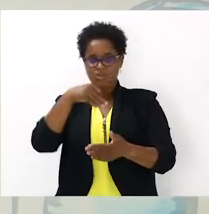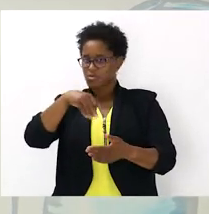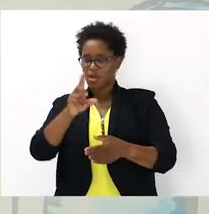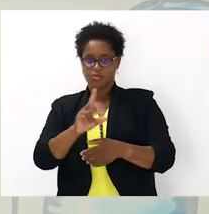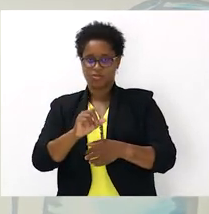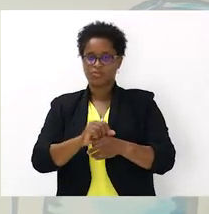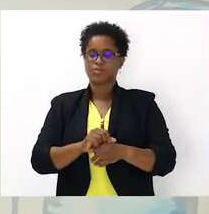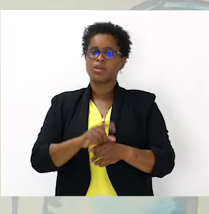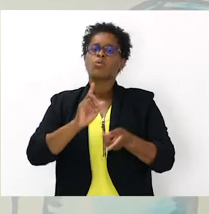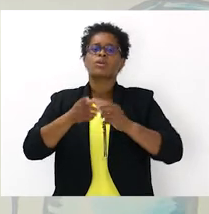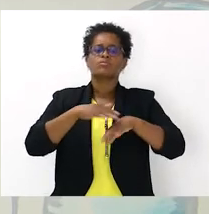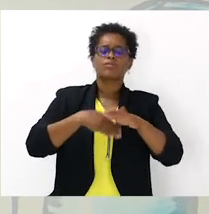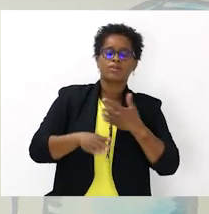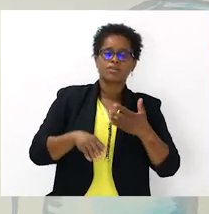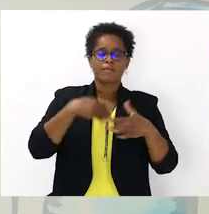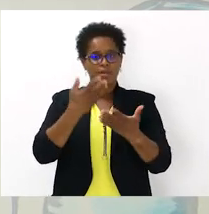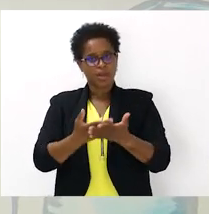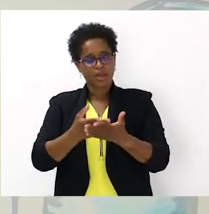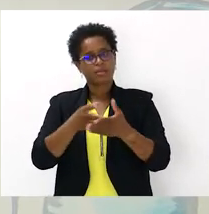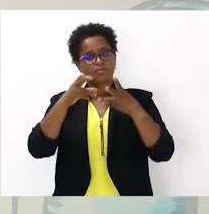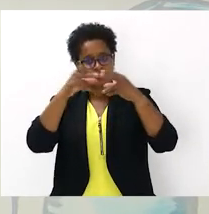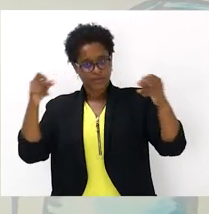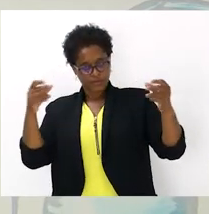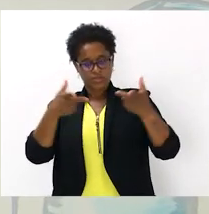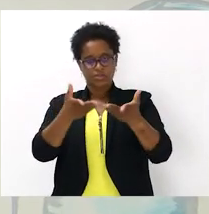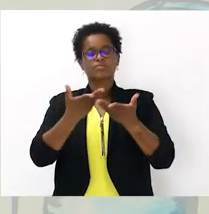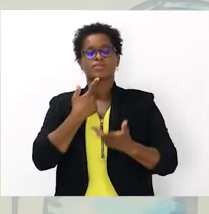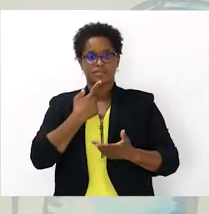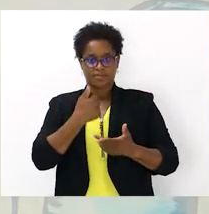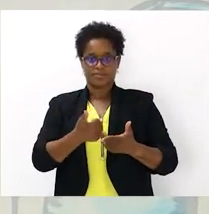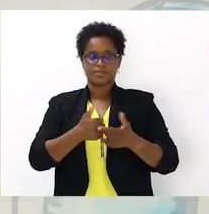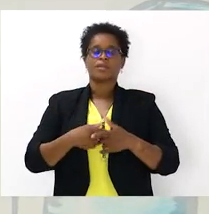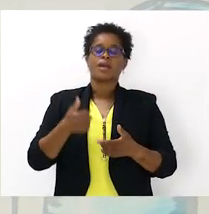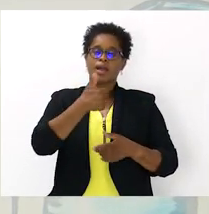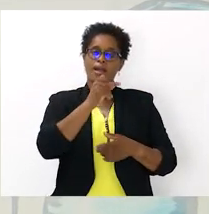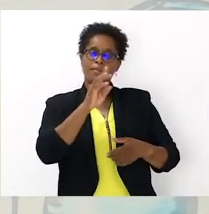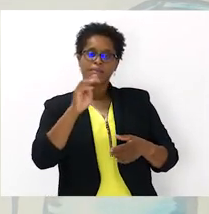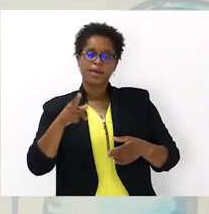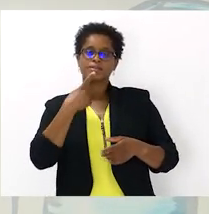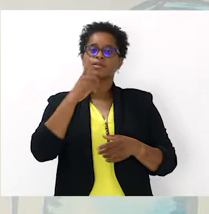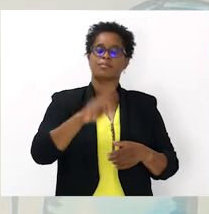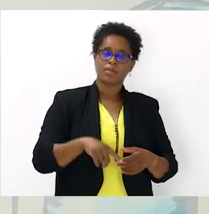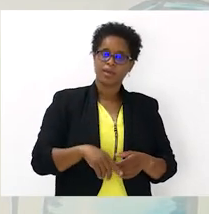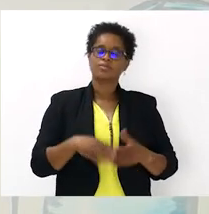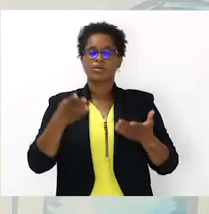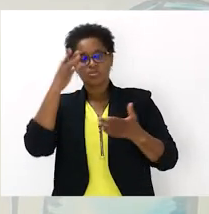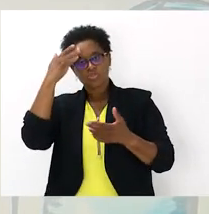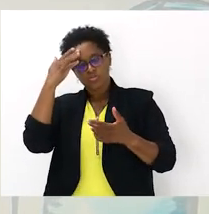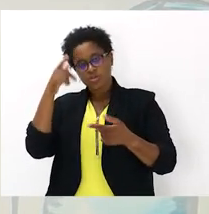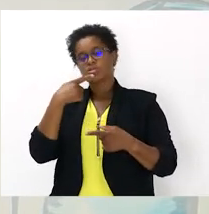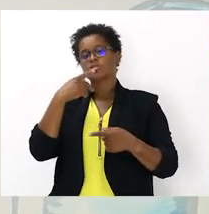propriedades. O que é que vamos fazer? Vamos aplicar a definição, certo? A base repete consoante número